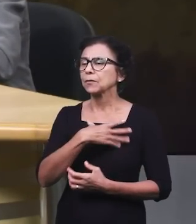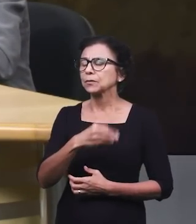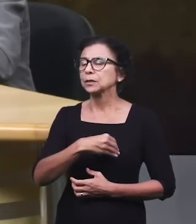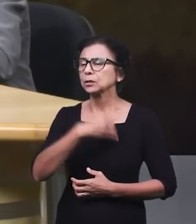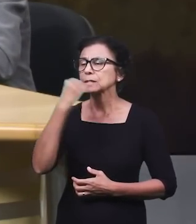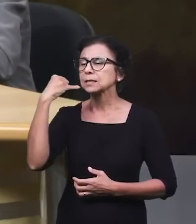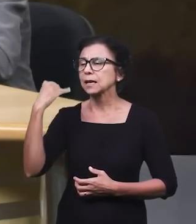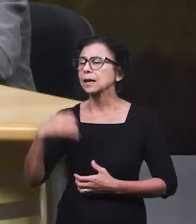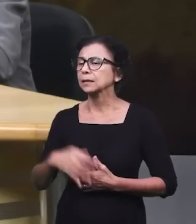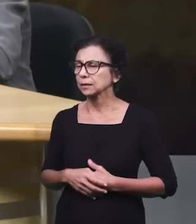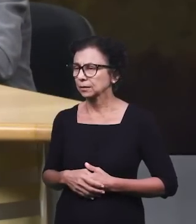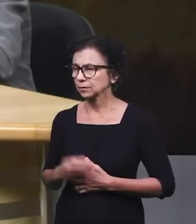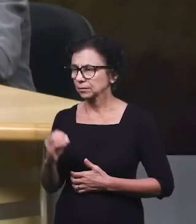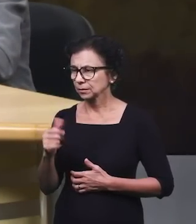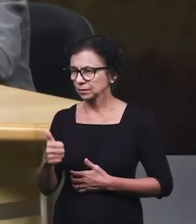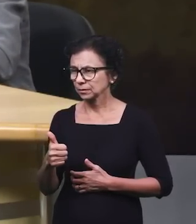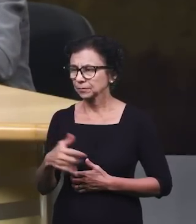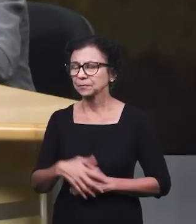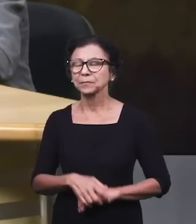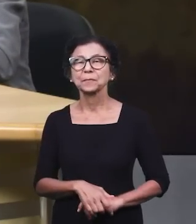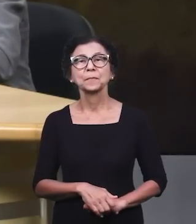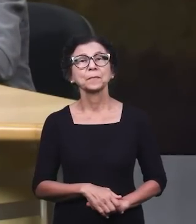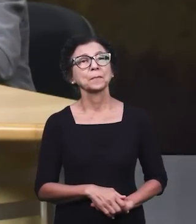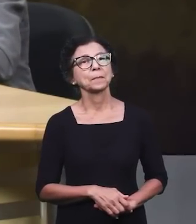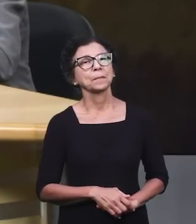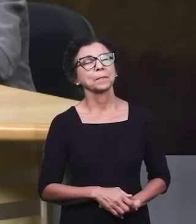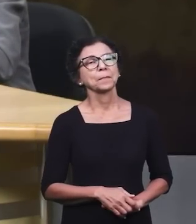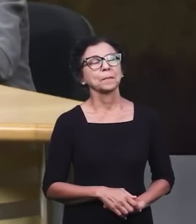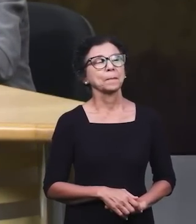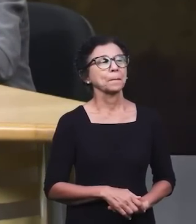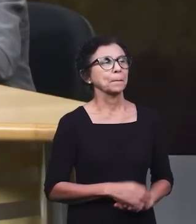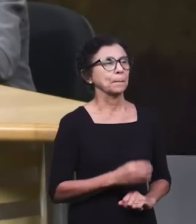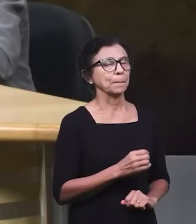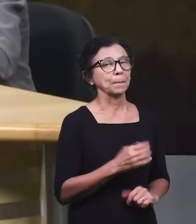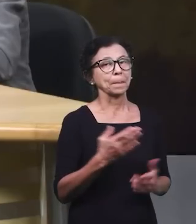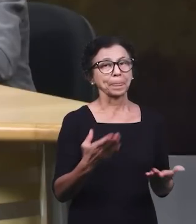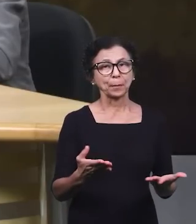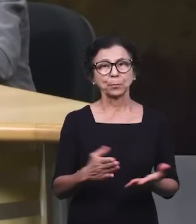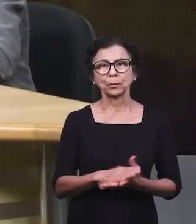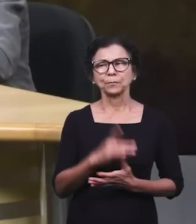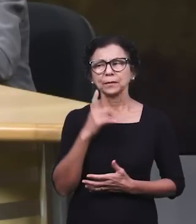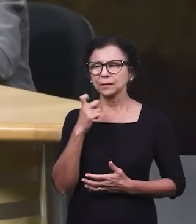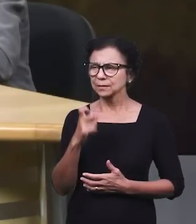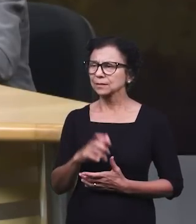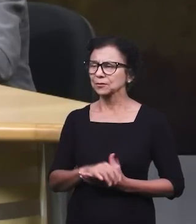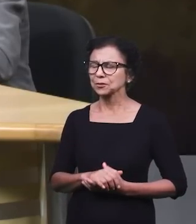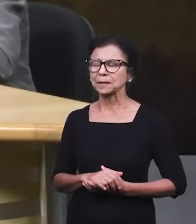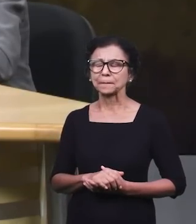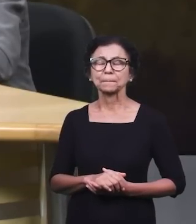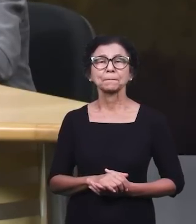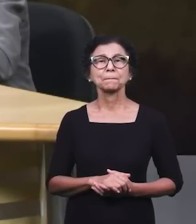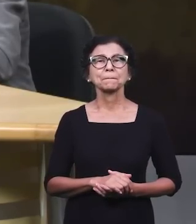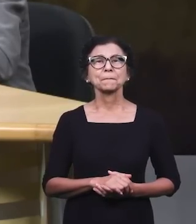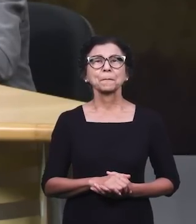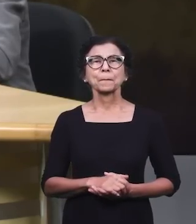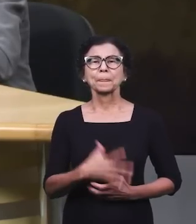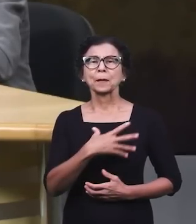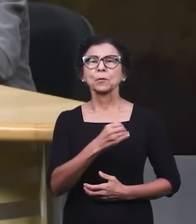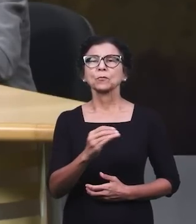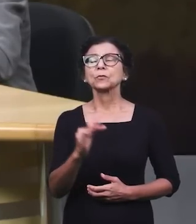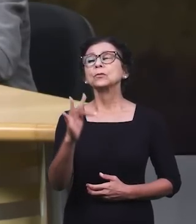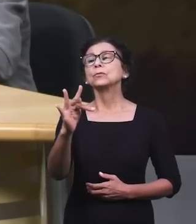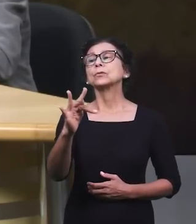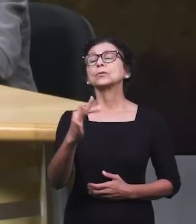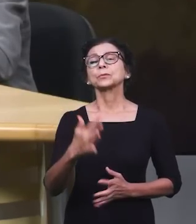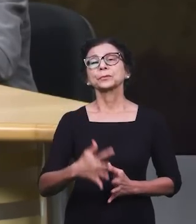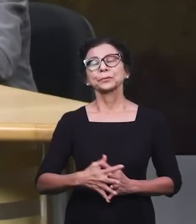Quer falar, Marcelo? Não, fica à vontade. Abraão, né, quando ele... A preocupação, é muito interessante isso, né? Qual vai ser o futuro do meu filho,